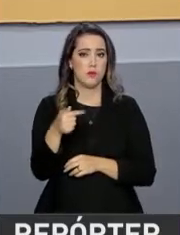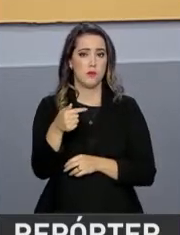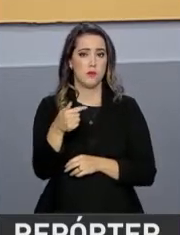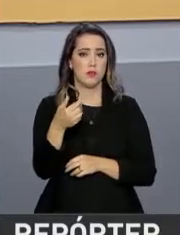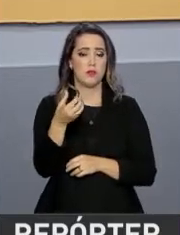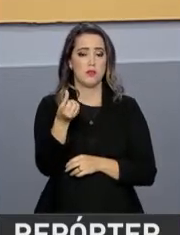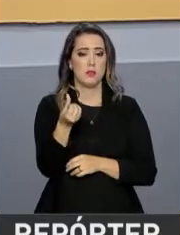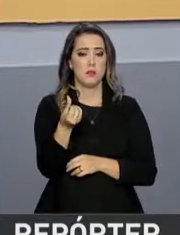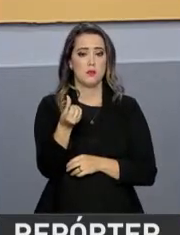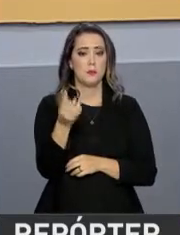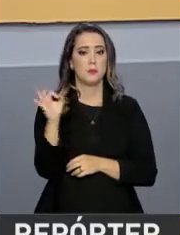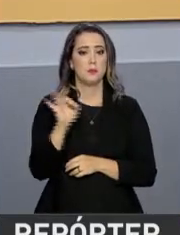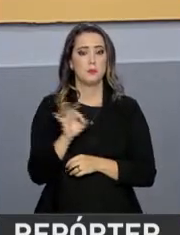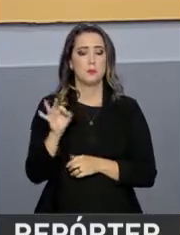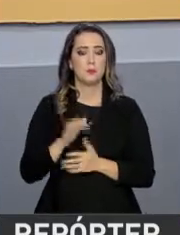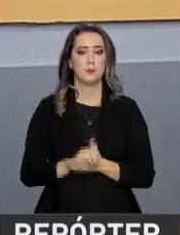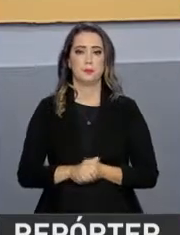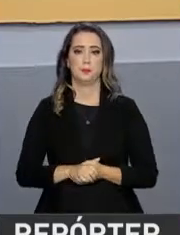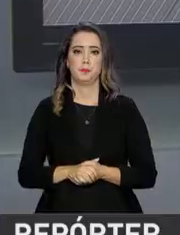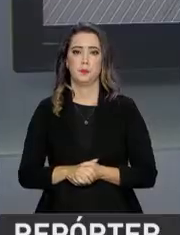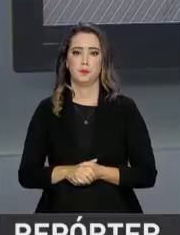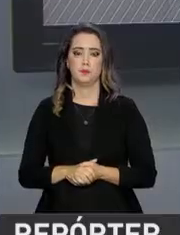2,1 76%